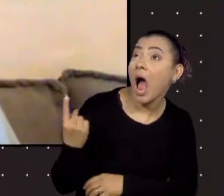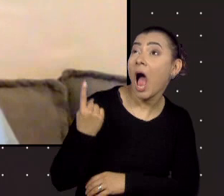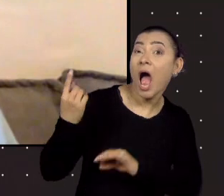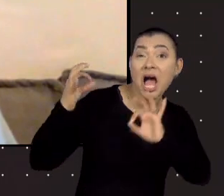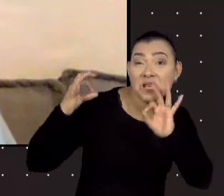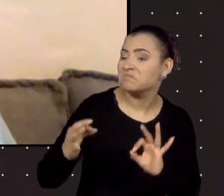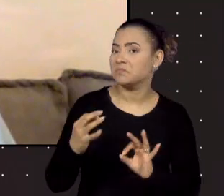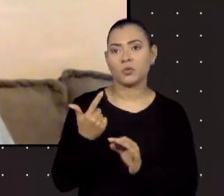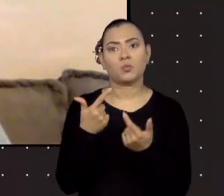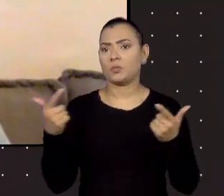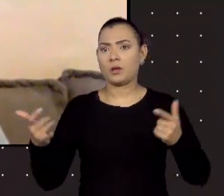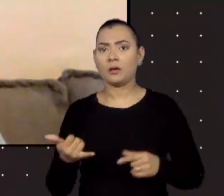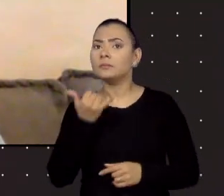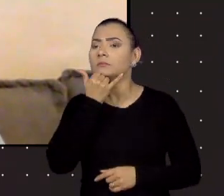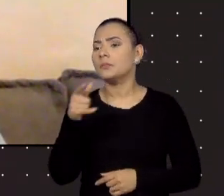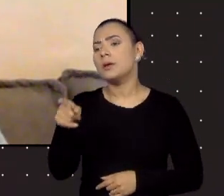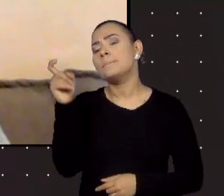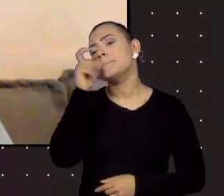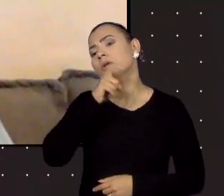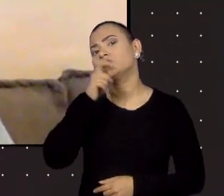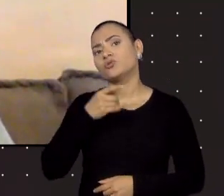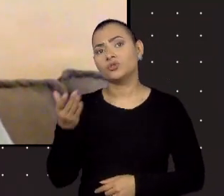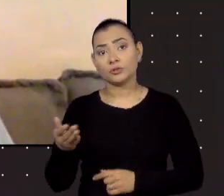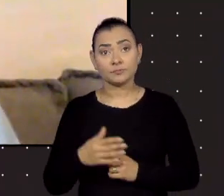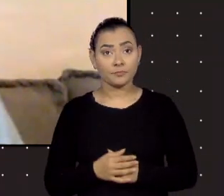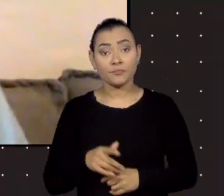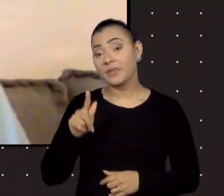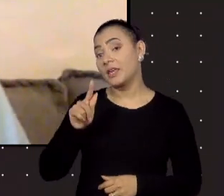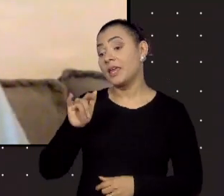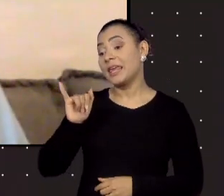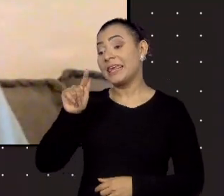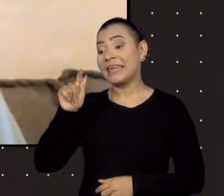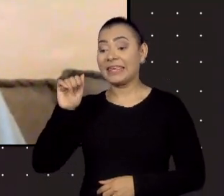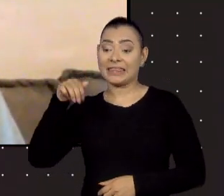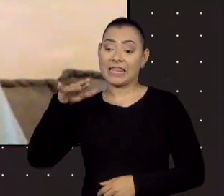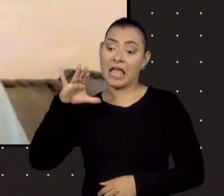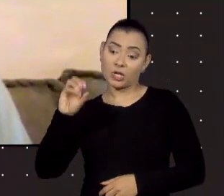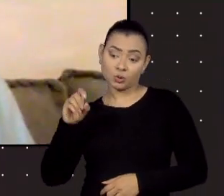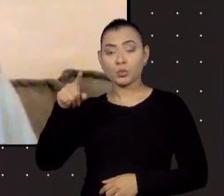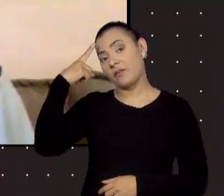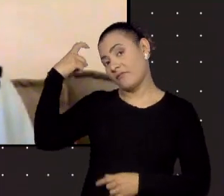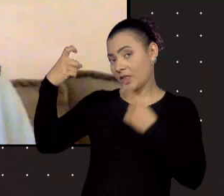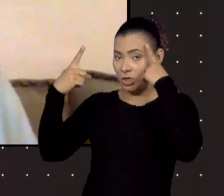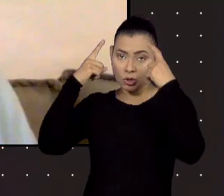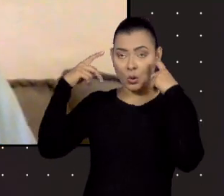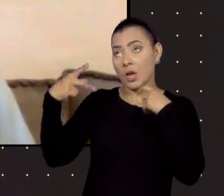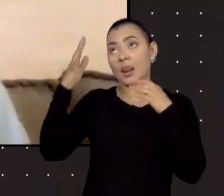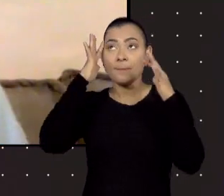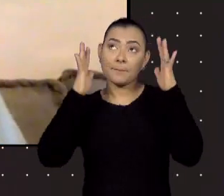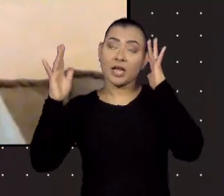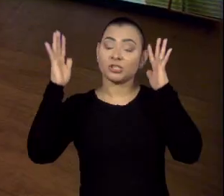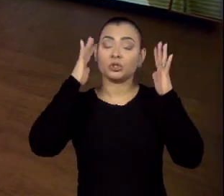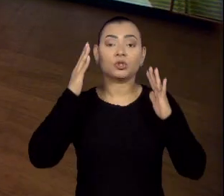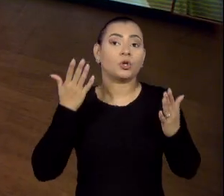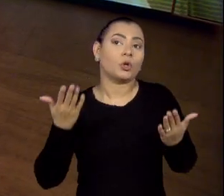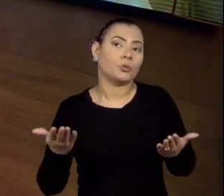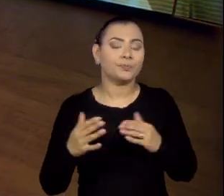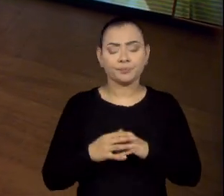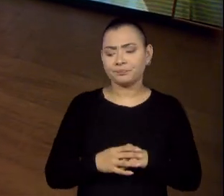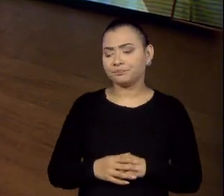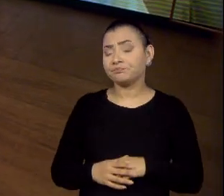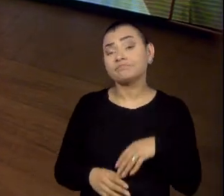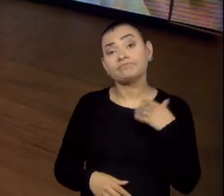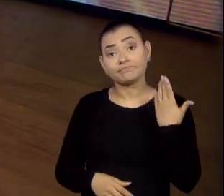falou assim, Inácio não mentiu. O Inácio inventou, o Inácio imaginou. E